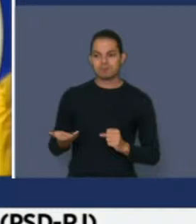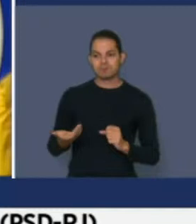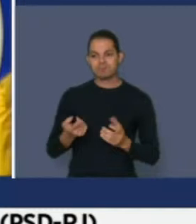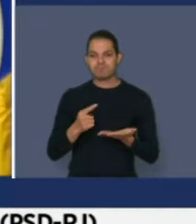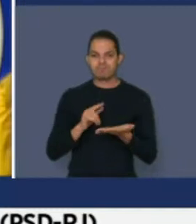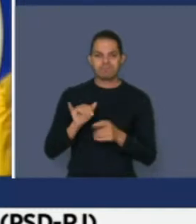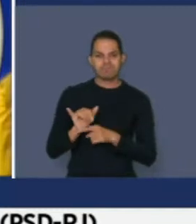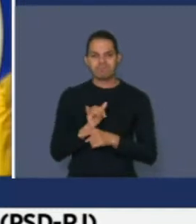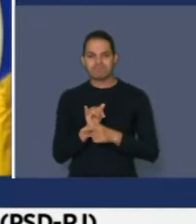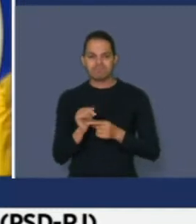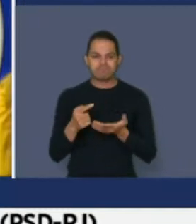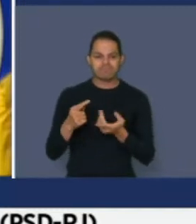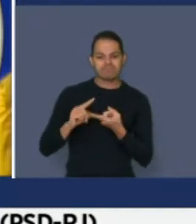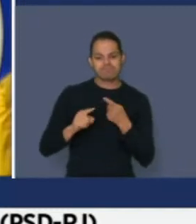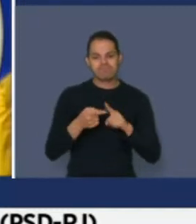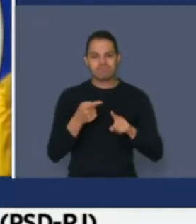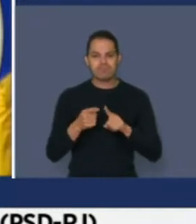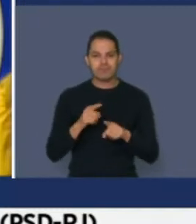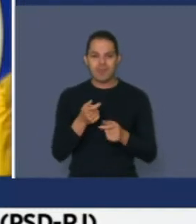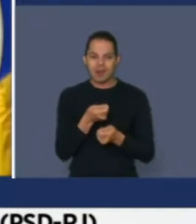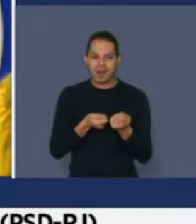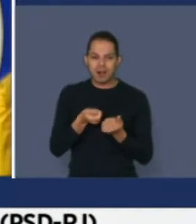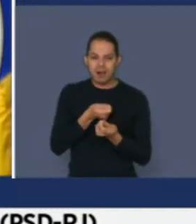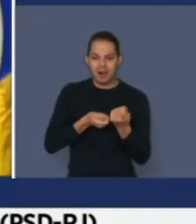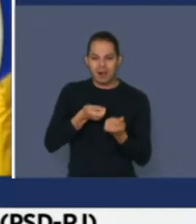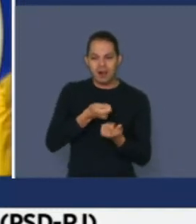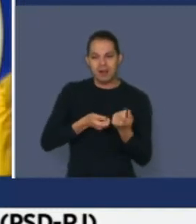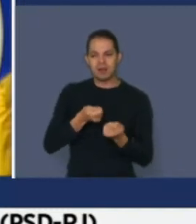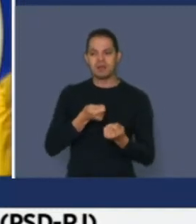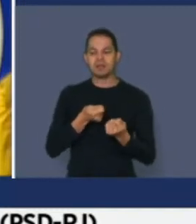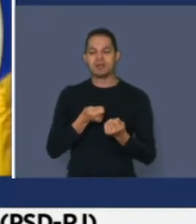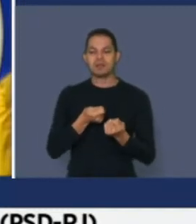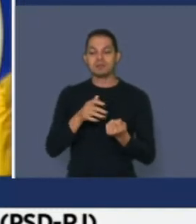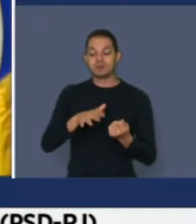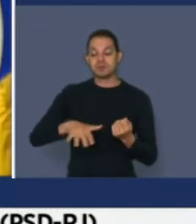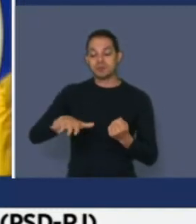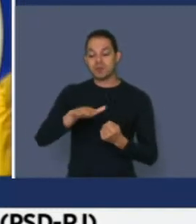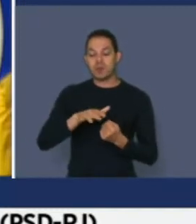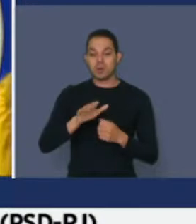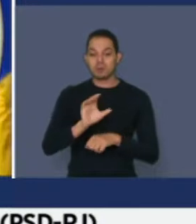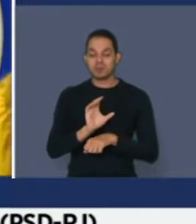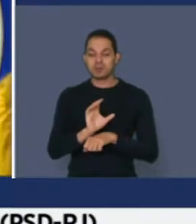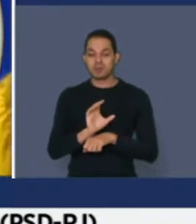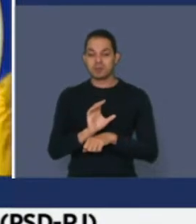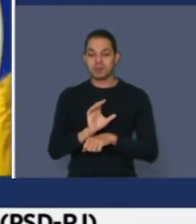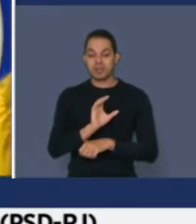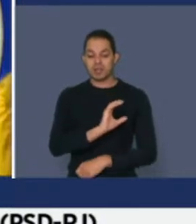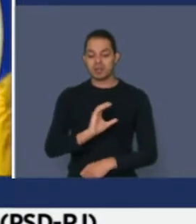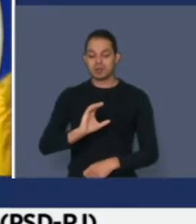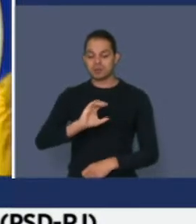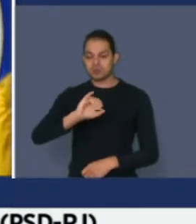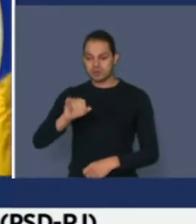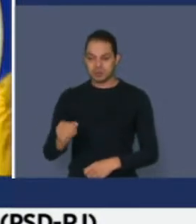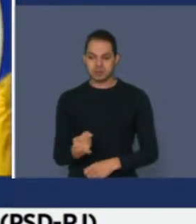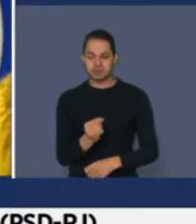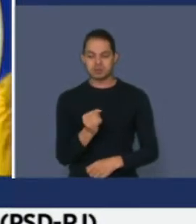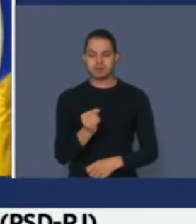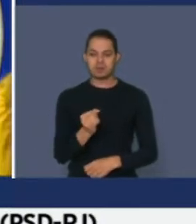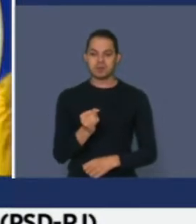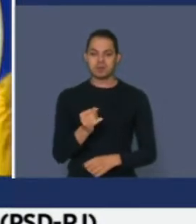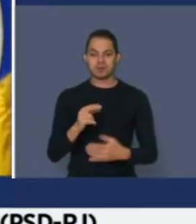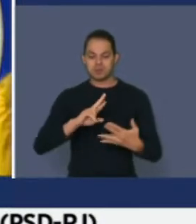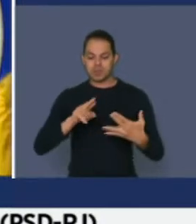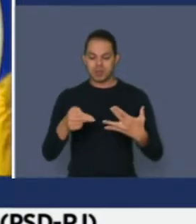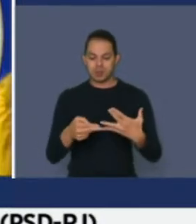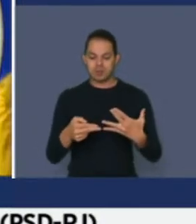da má fé utilizada, deputado Ottoni, em âmbito da Constituição e Justiça, no âmbito de recurso,